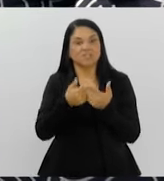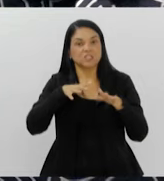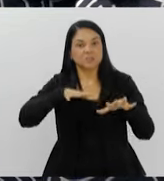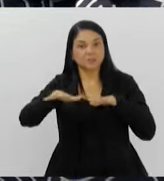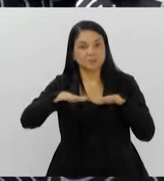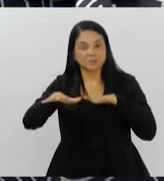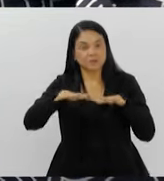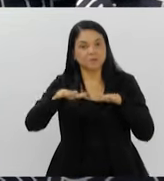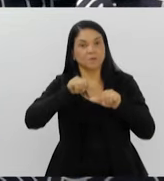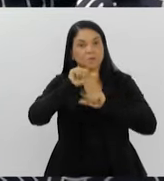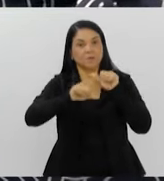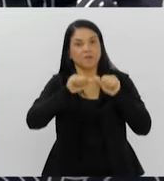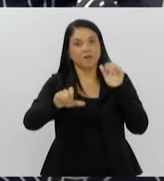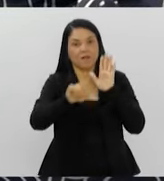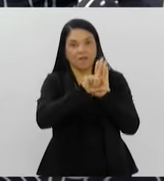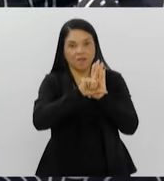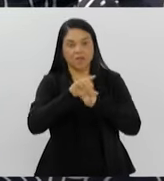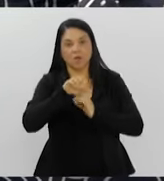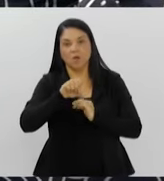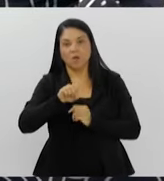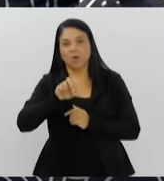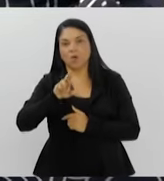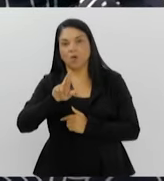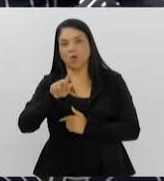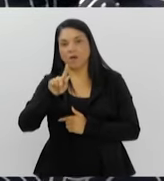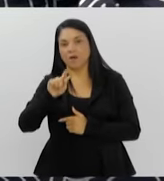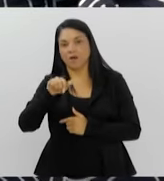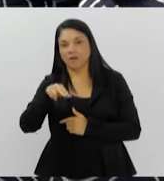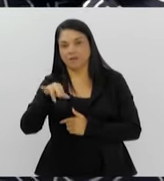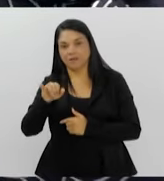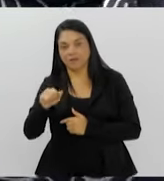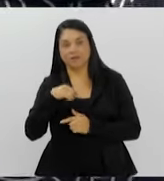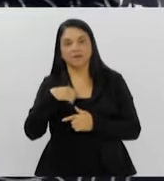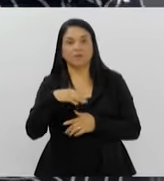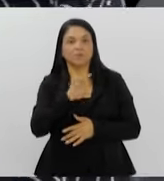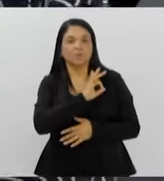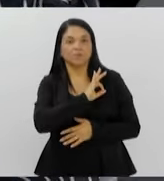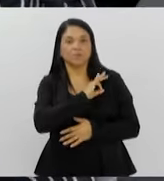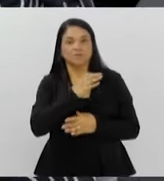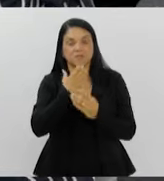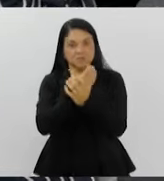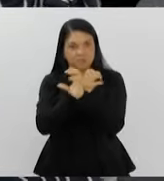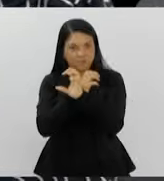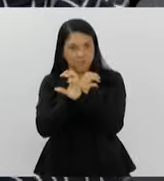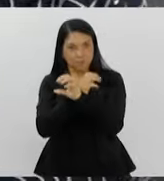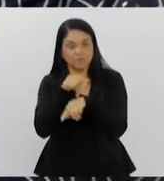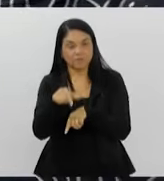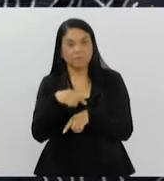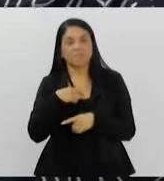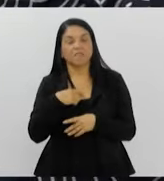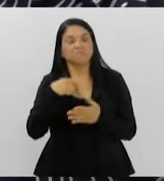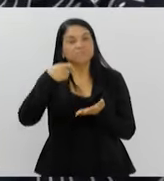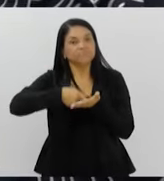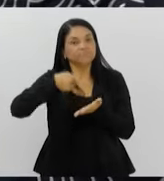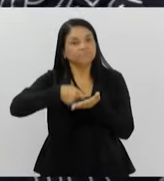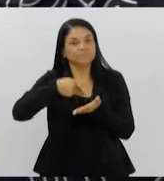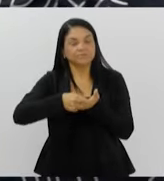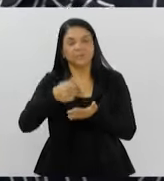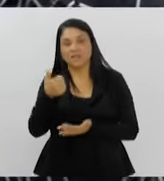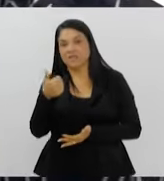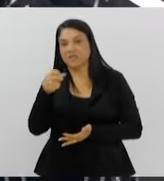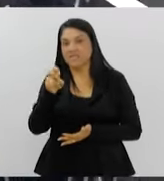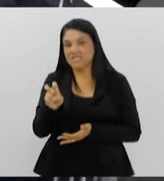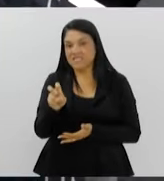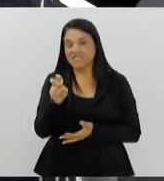Lei Orgânica da Polícia Civil que exigia 15 anos de